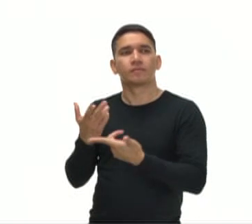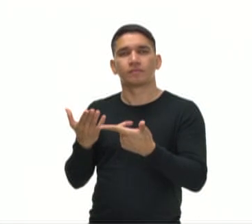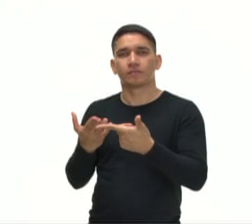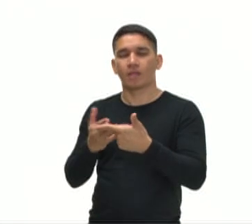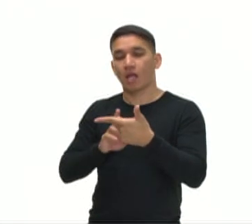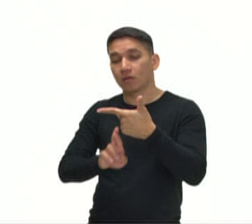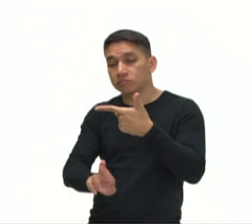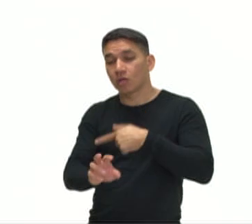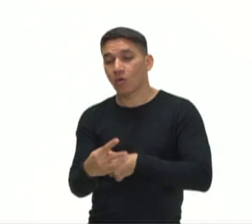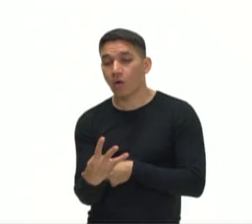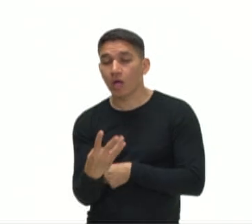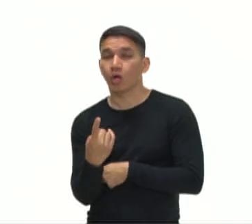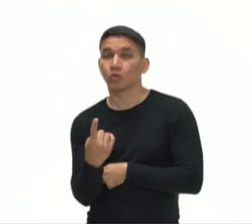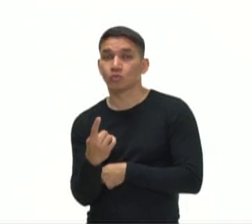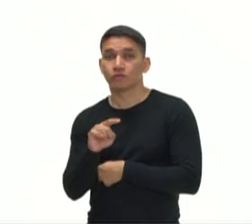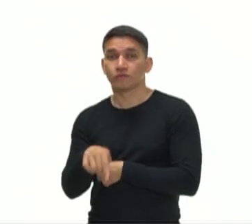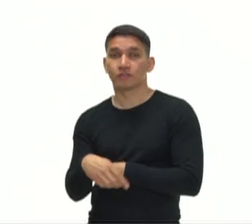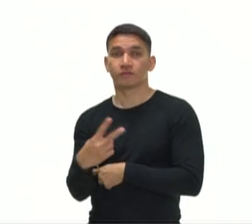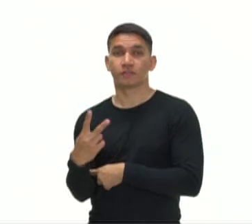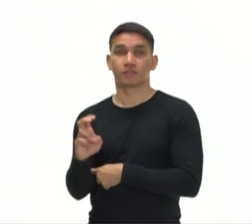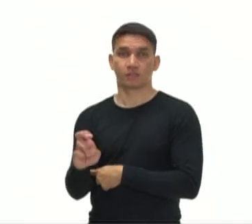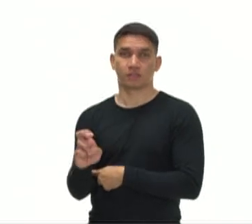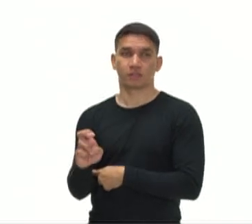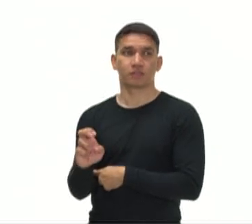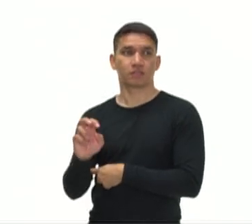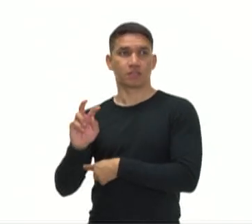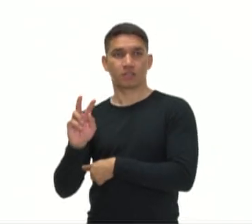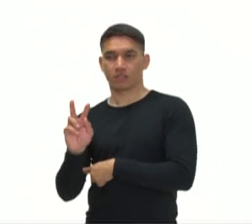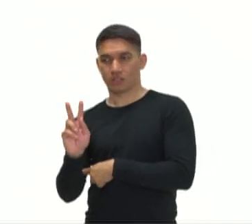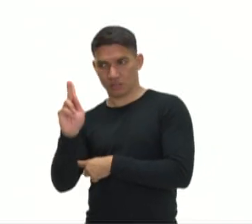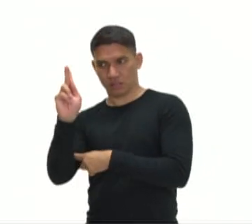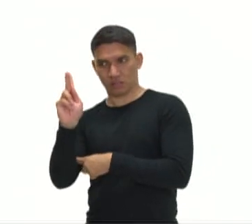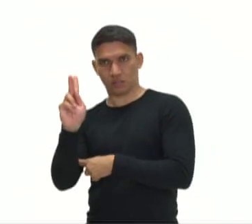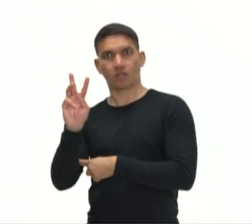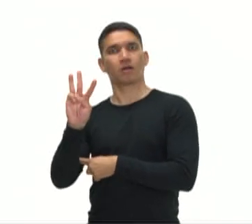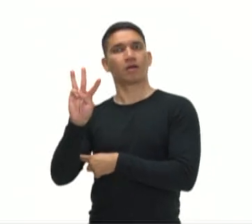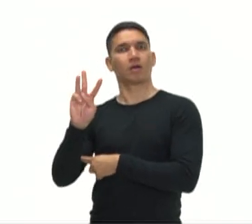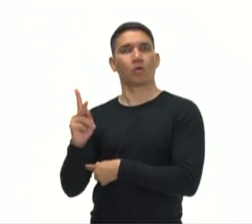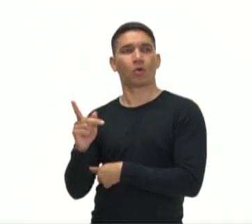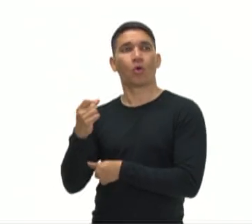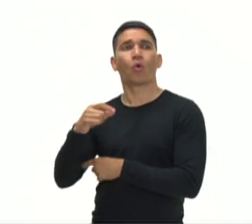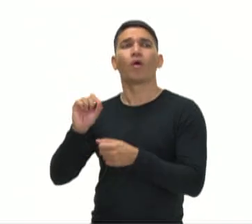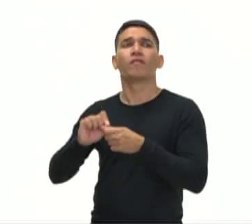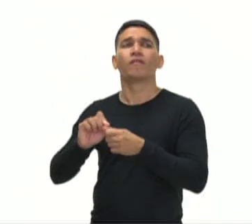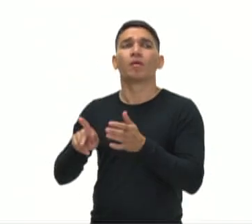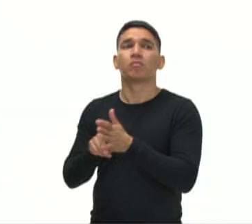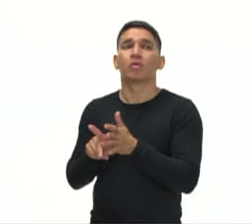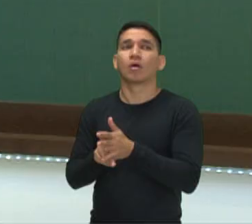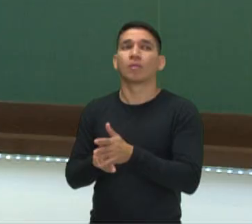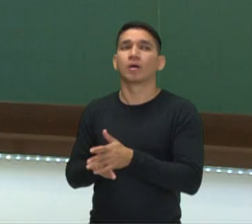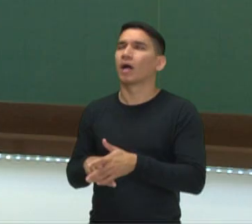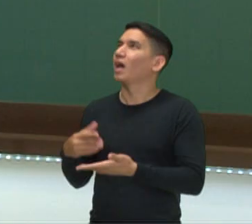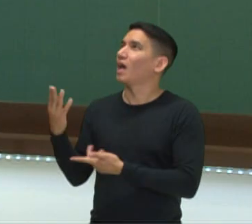ter 41,25 kWh. Quando eu falo dividir por 1.000, é levar a vírgula até a casa da milhar. A vírgula está na